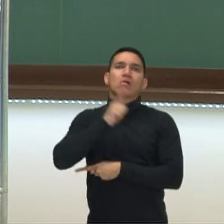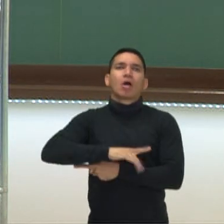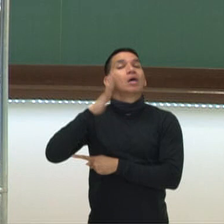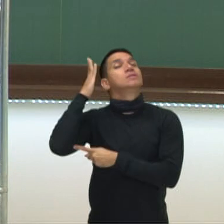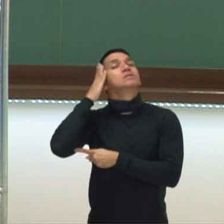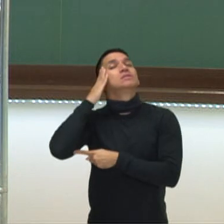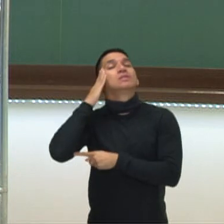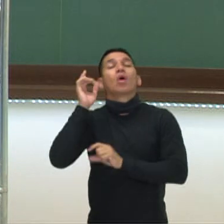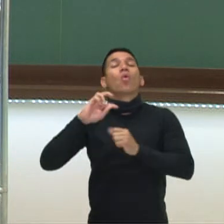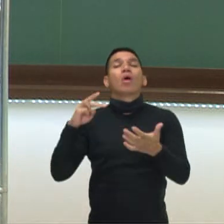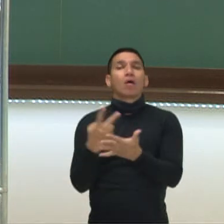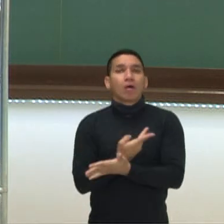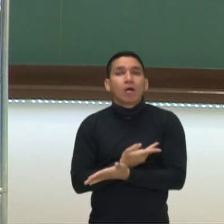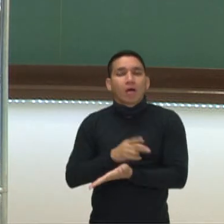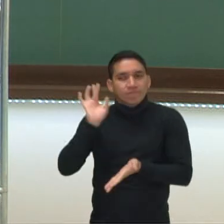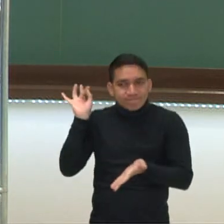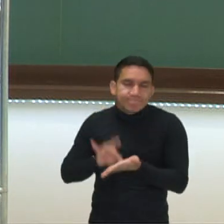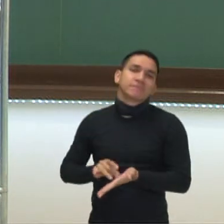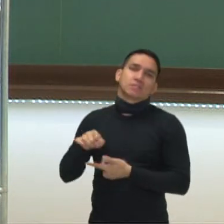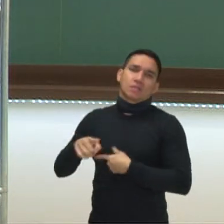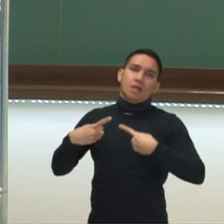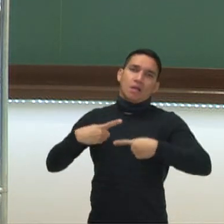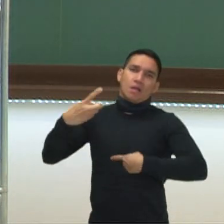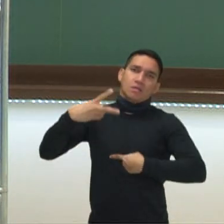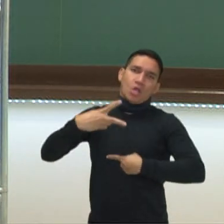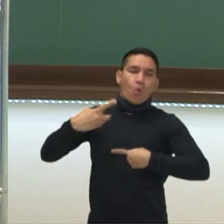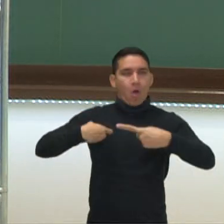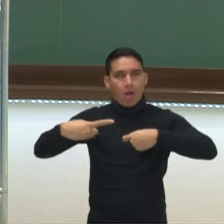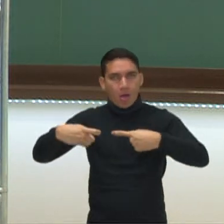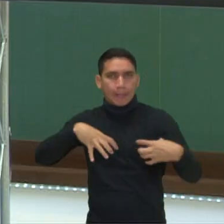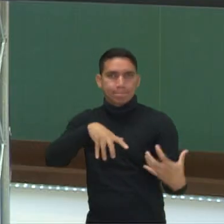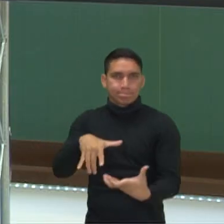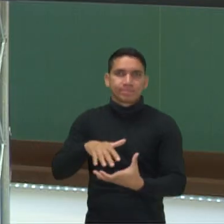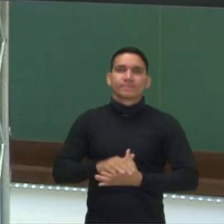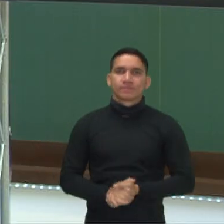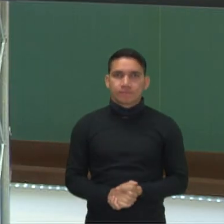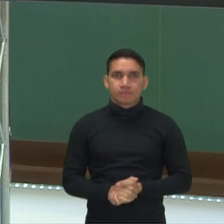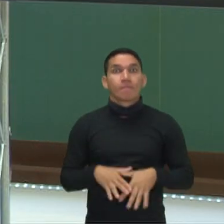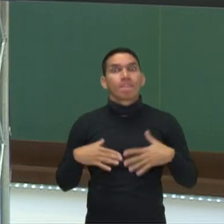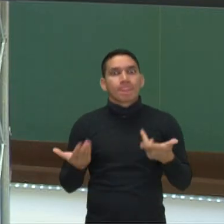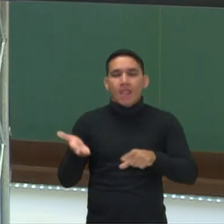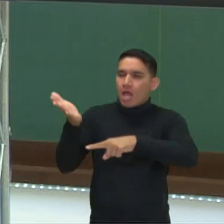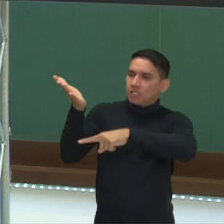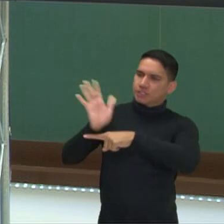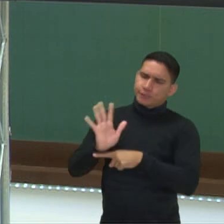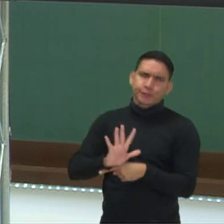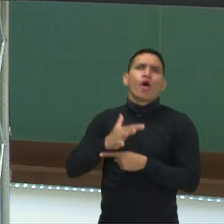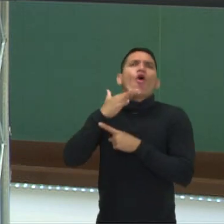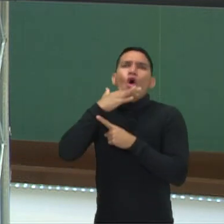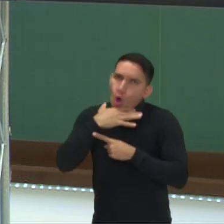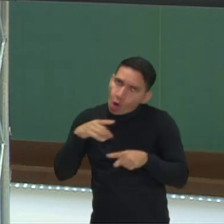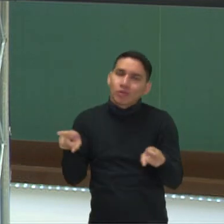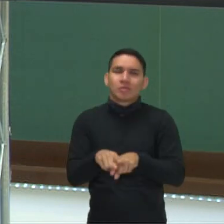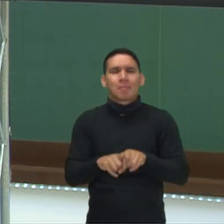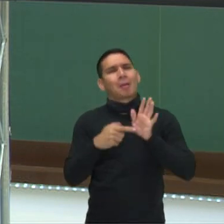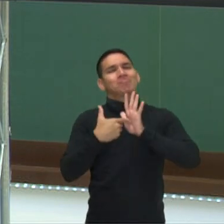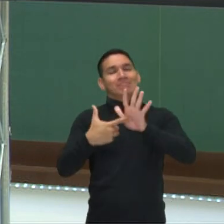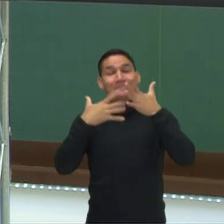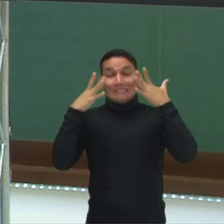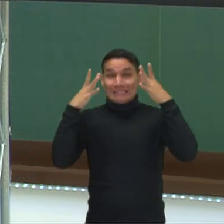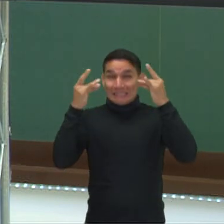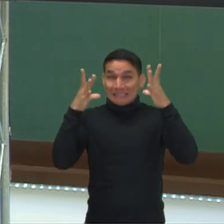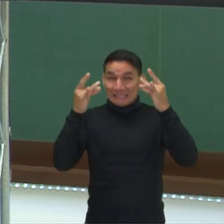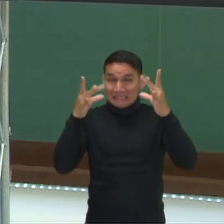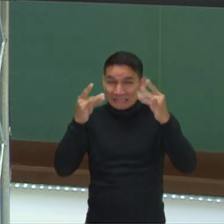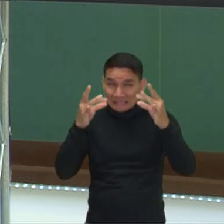conhecesse exatamente o que estava acontecendo na Segunda Guerra Mundial. E o cinema, obviamente, trata muito